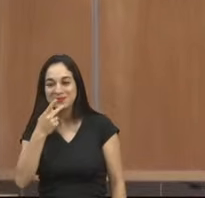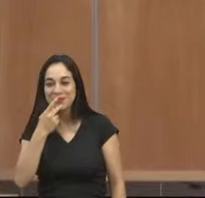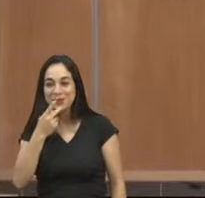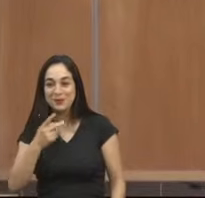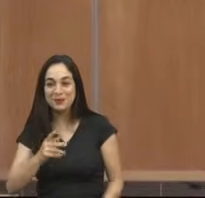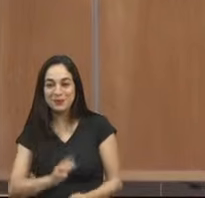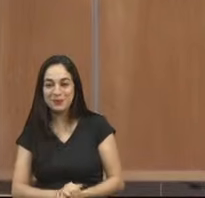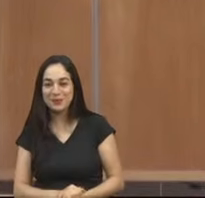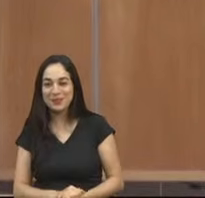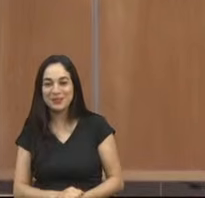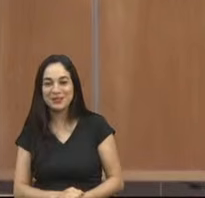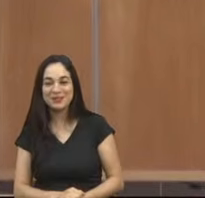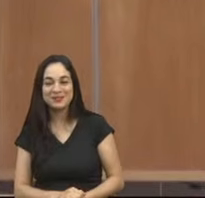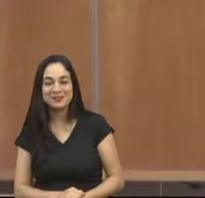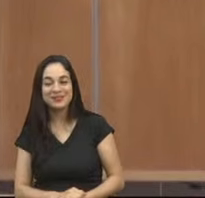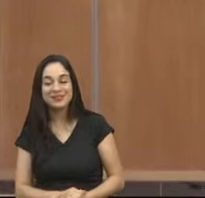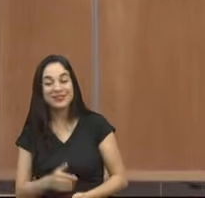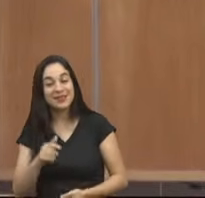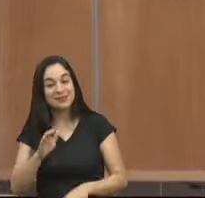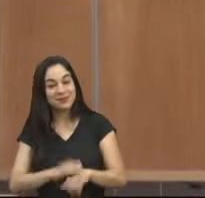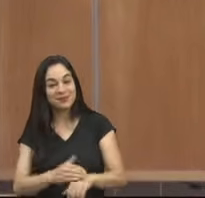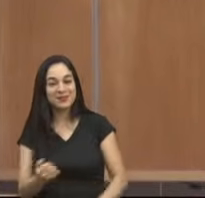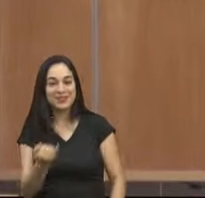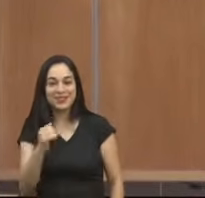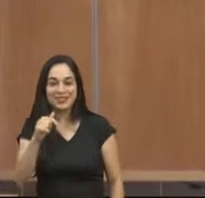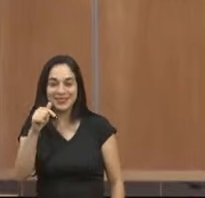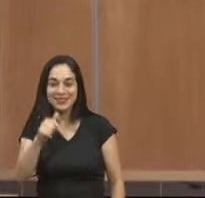projeto é o Hospital Municipal.